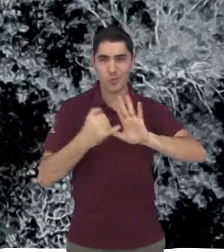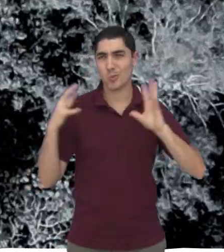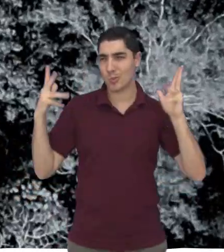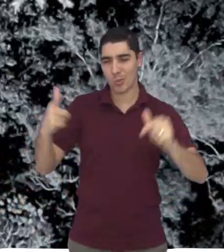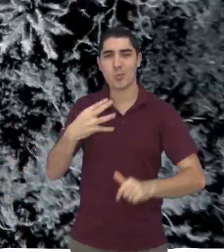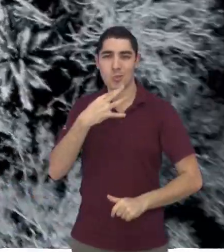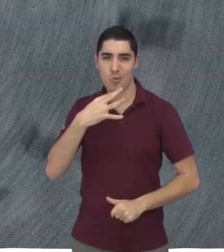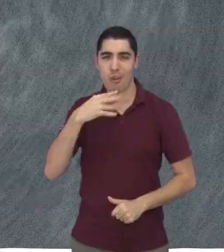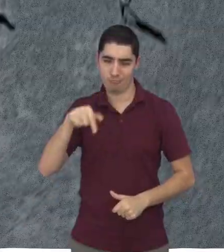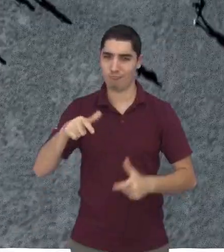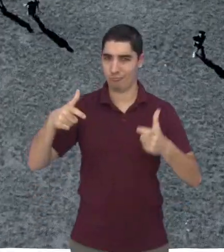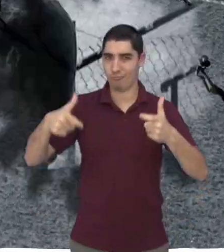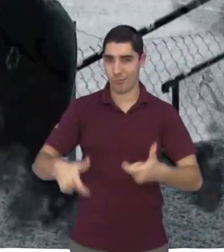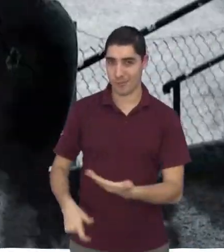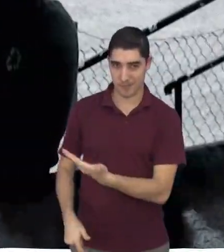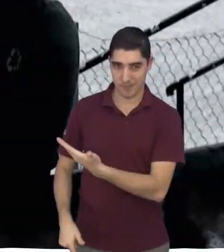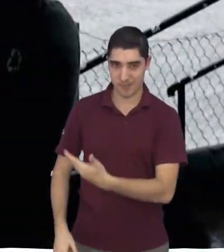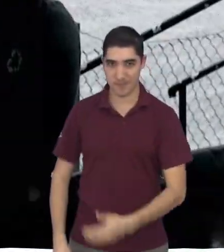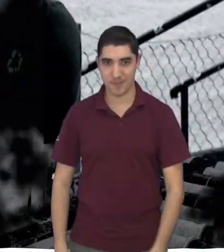locais.